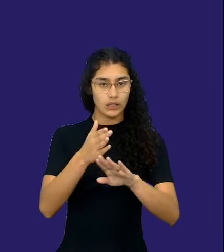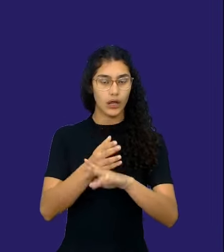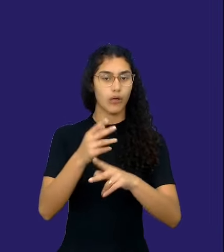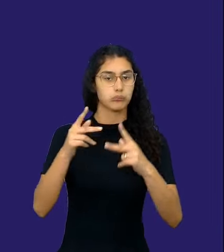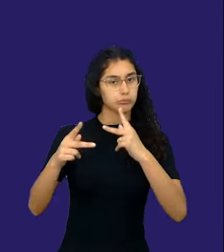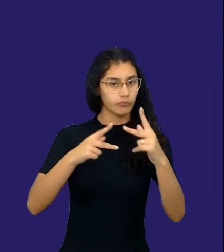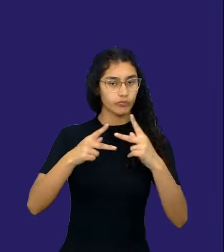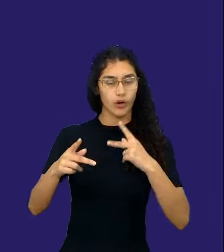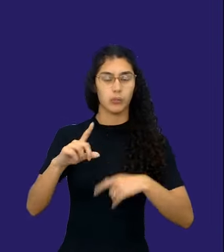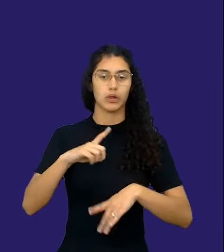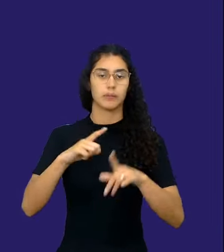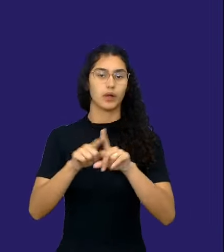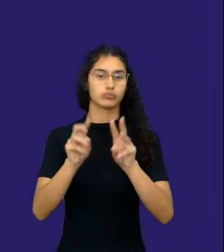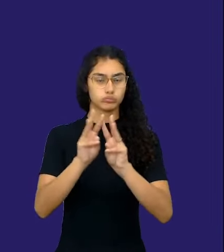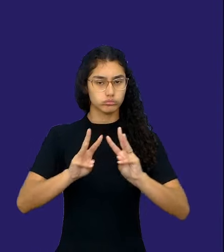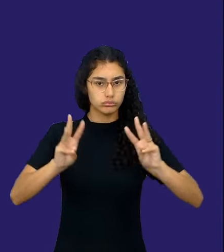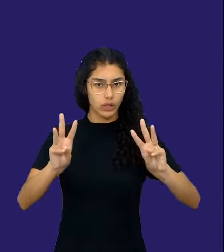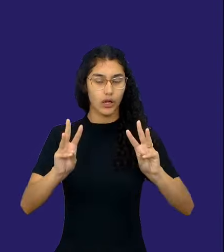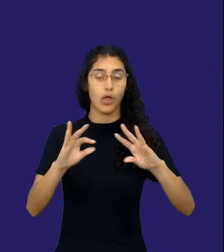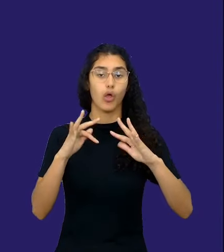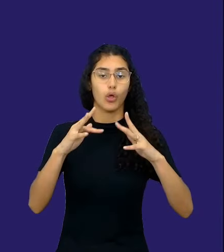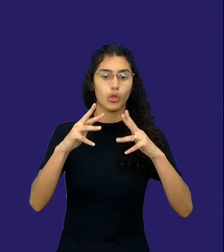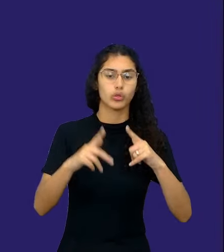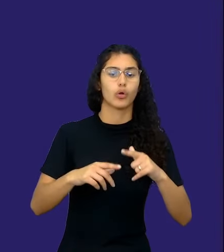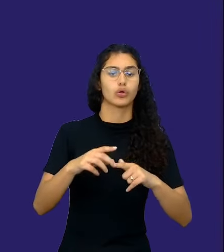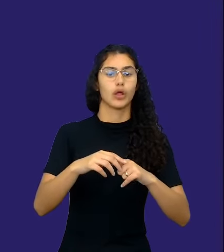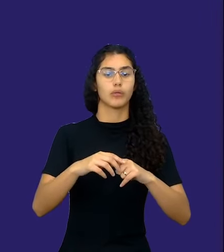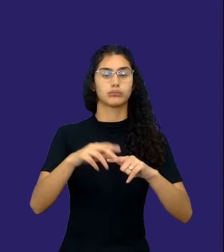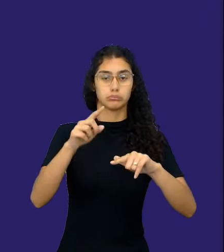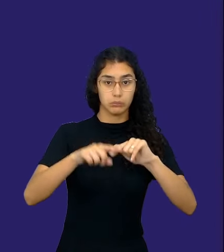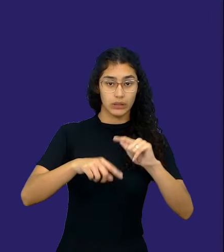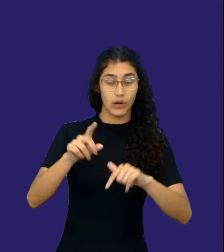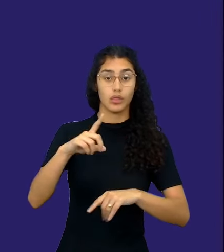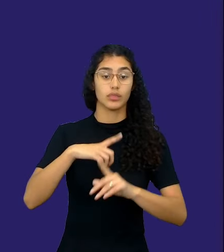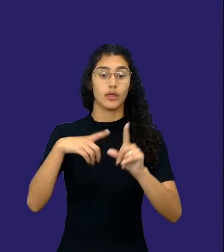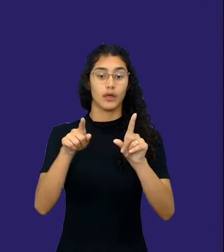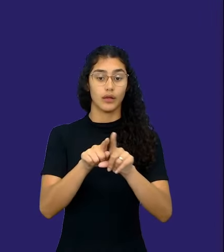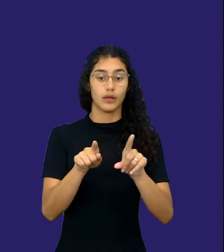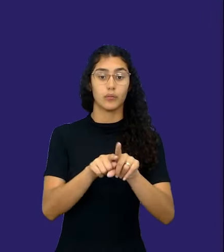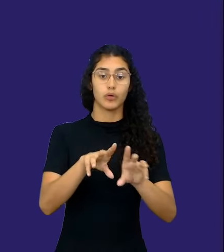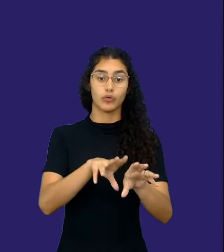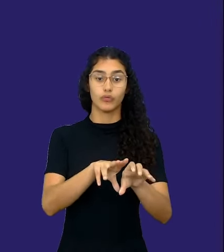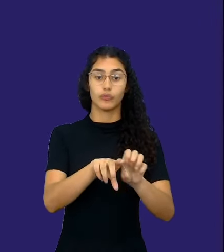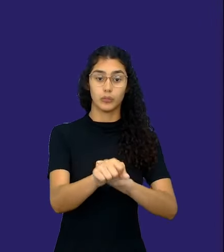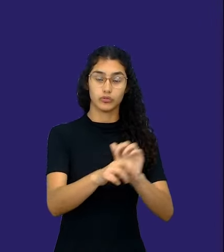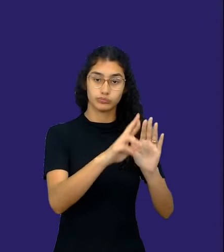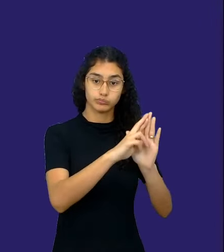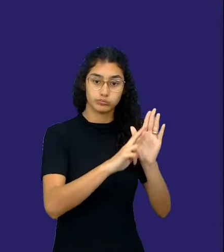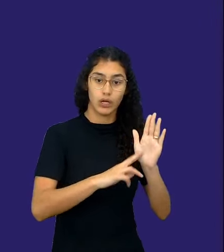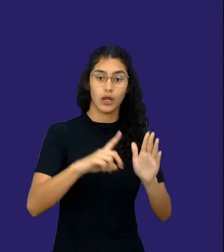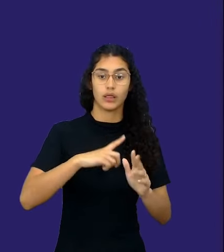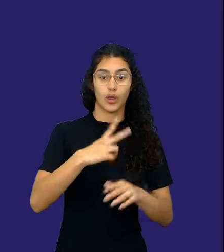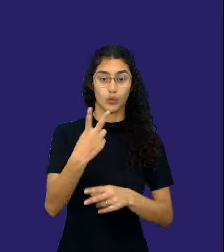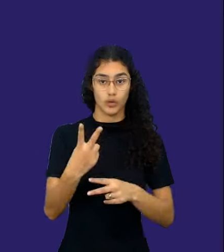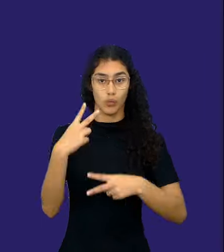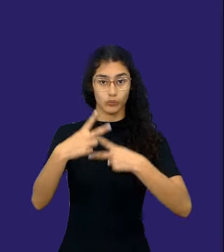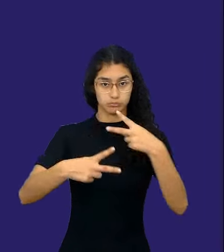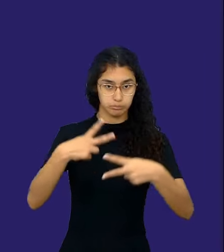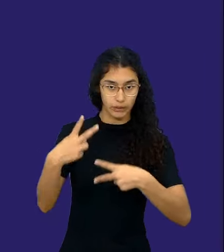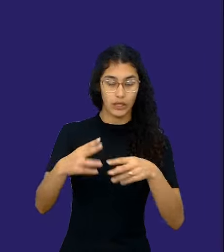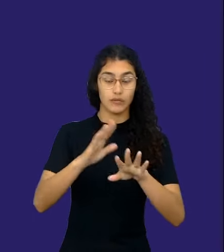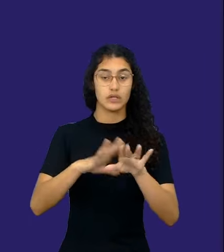de todo esse material didático. Temos também o roteiro formativo do segundo bimestre, da